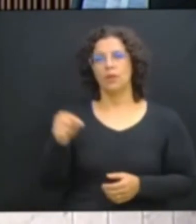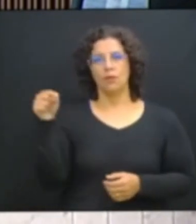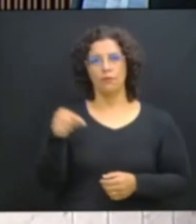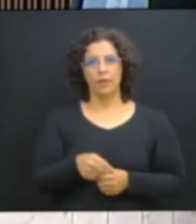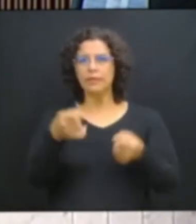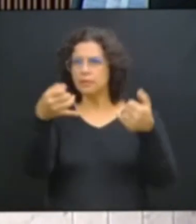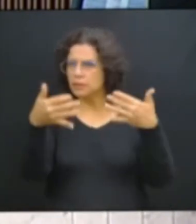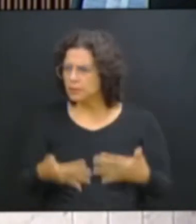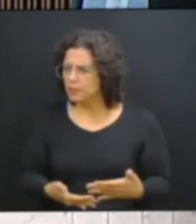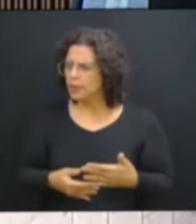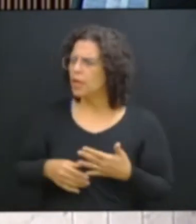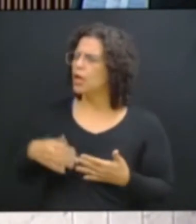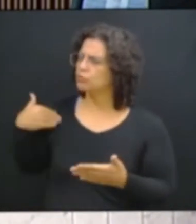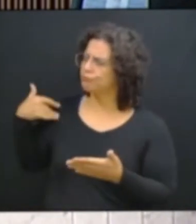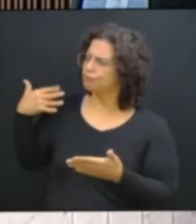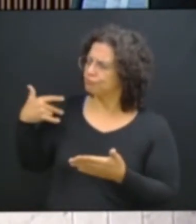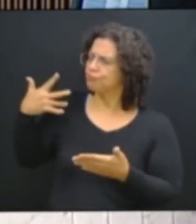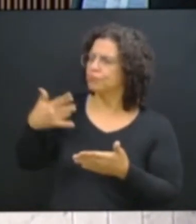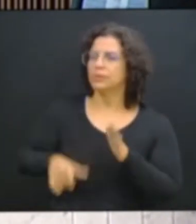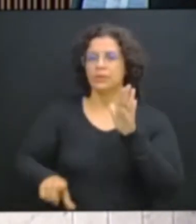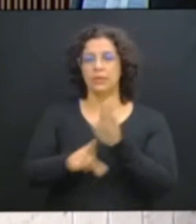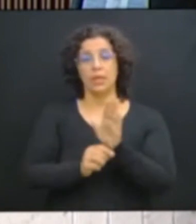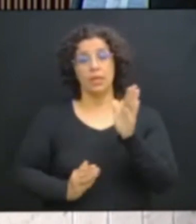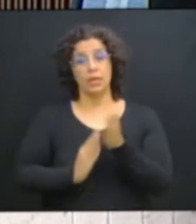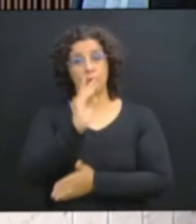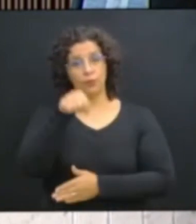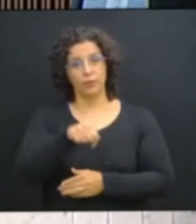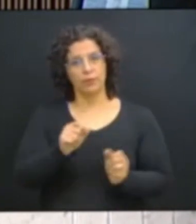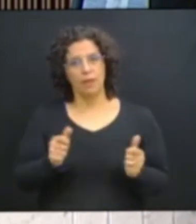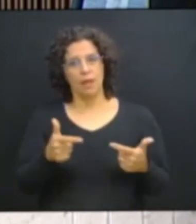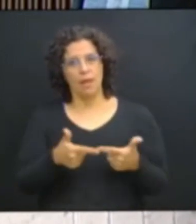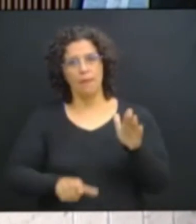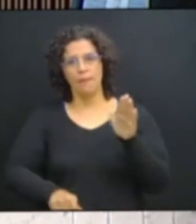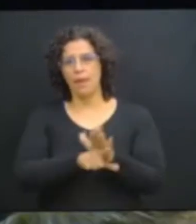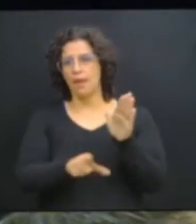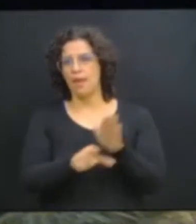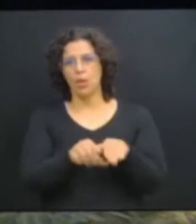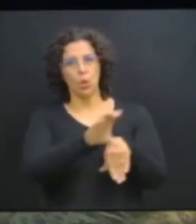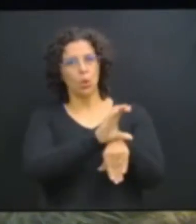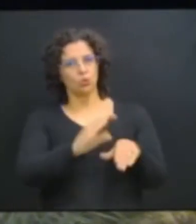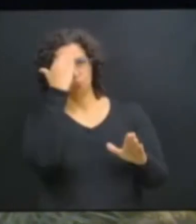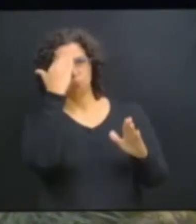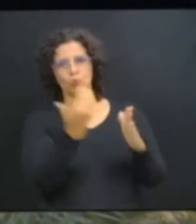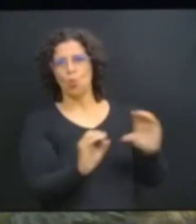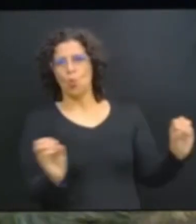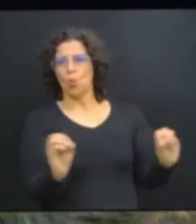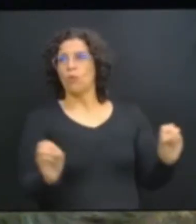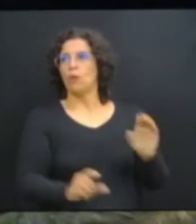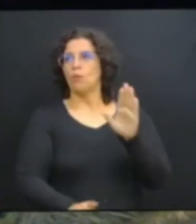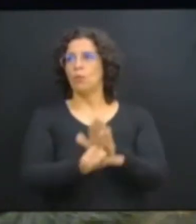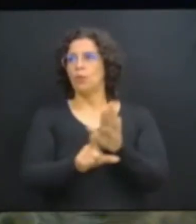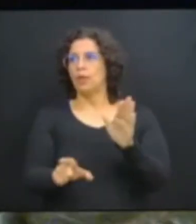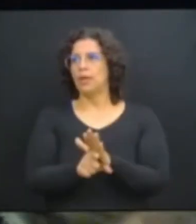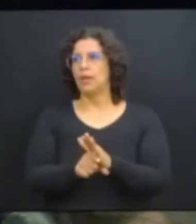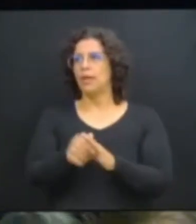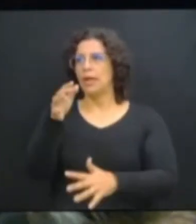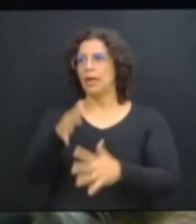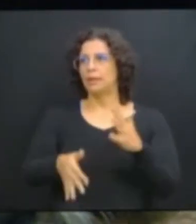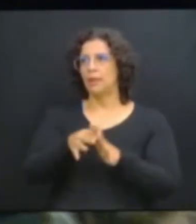colocando há tempo que a lei aprovada aqui nessa casa é uma lei inconstitucional, porque a lei fere a Lei